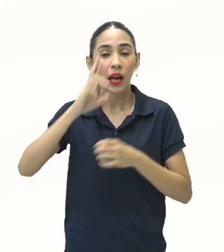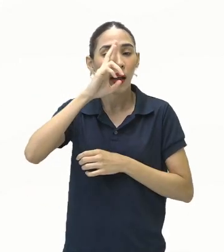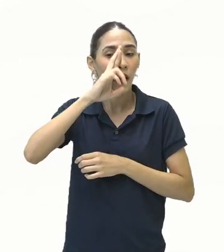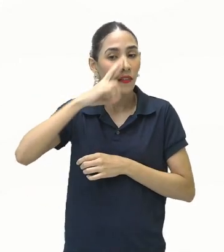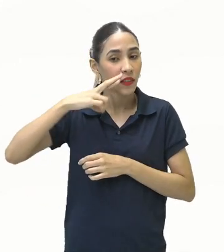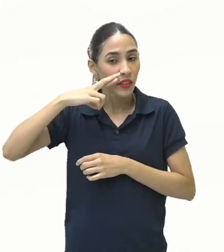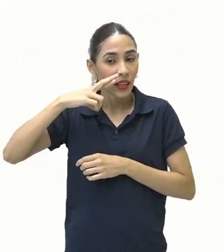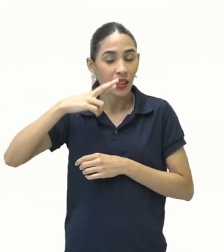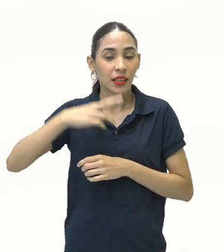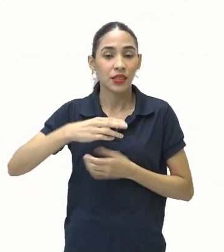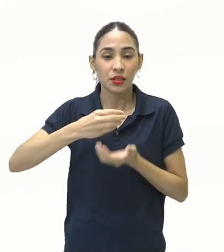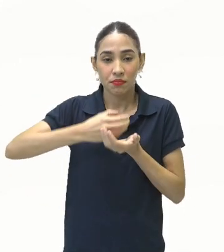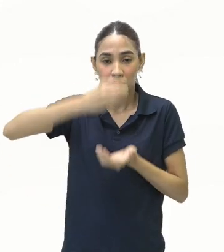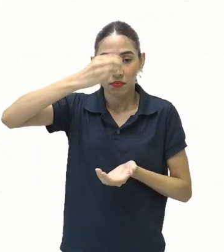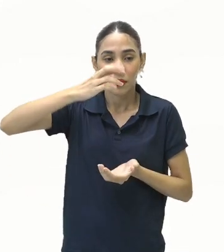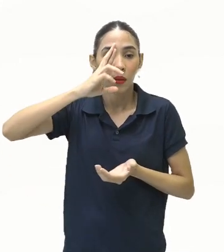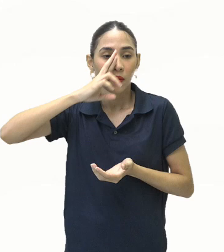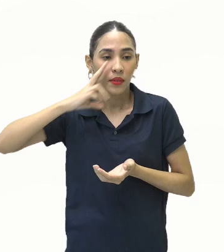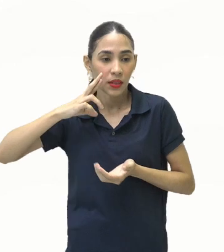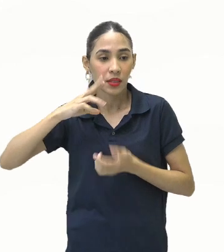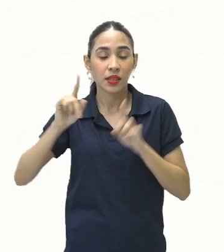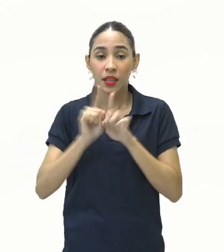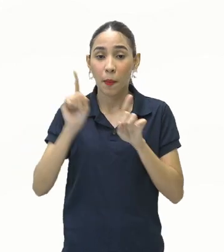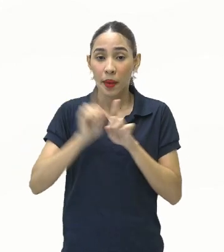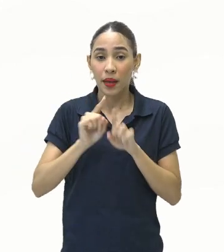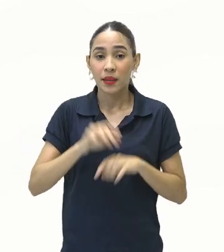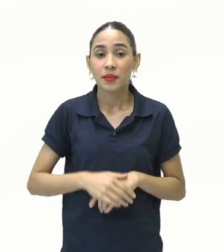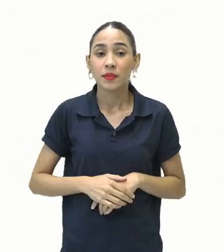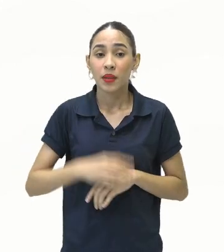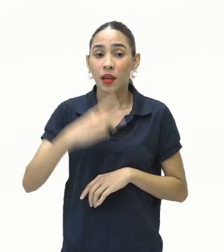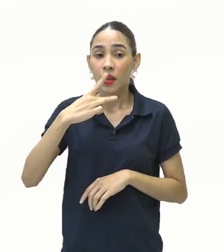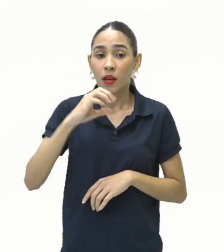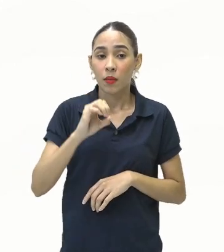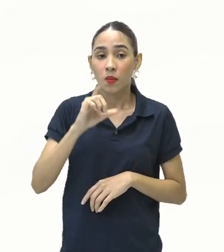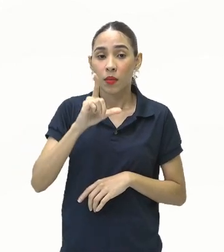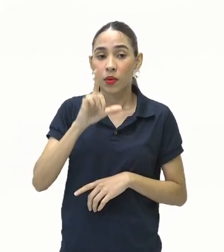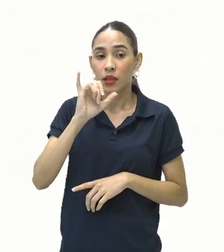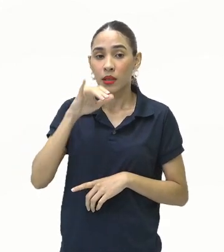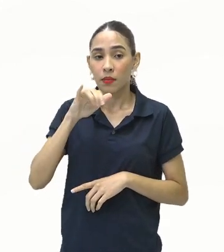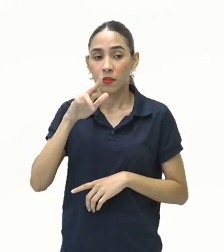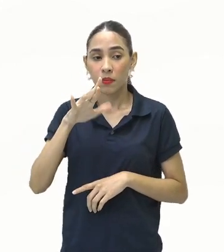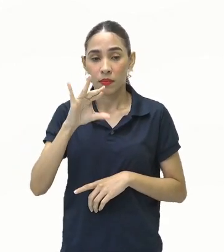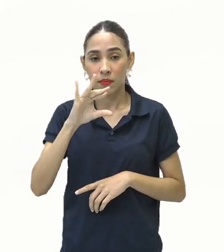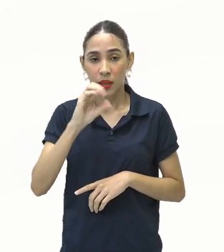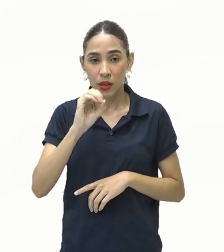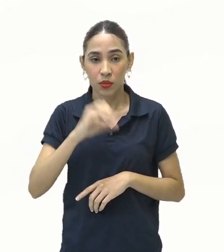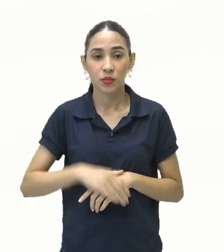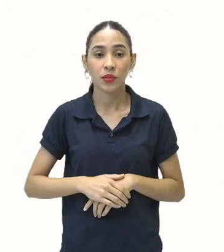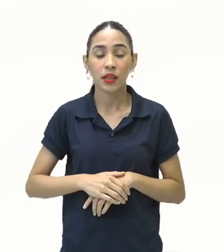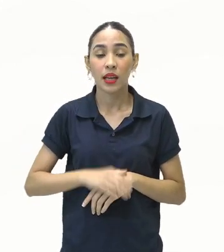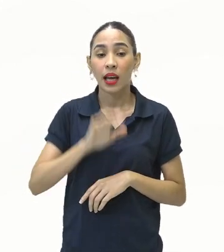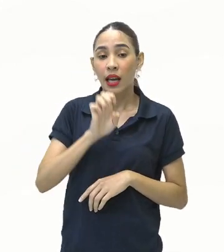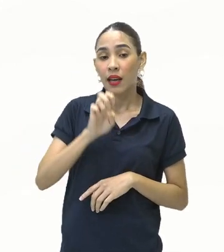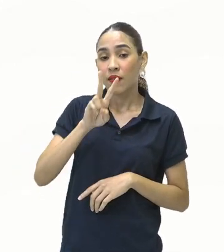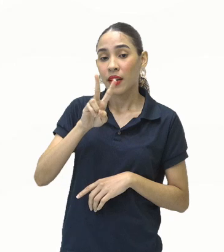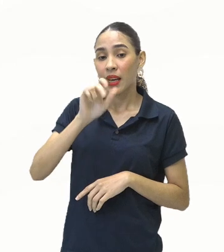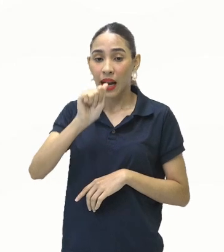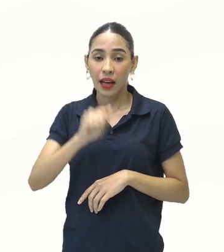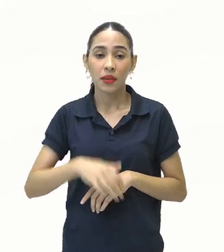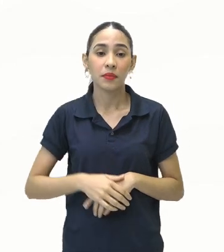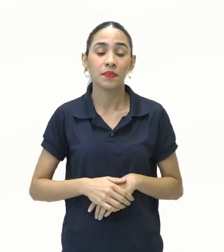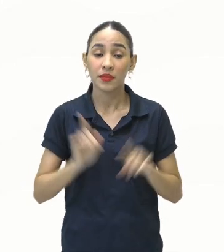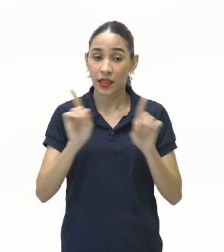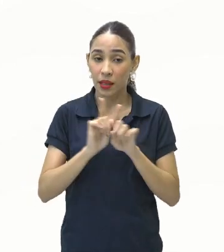né, garrafas PET, também são polímeros, EVAs também são